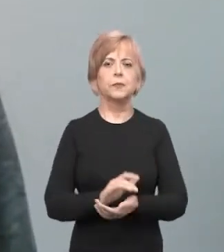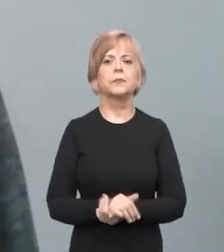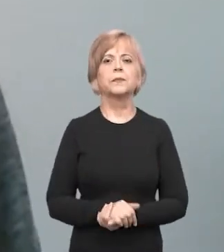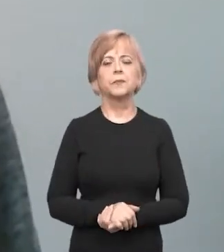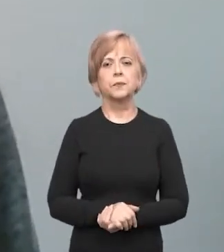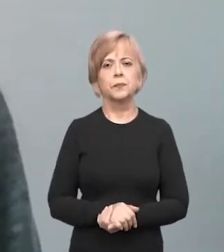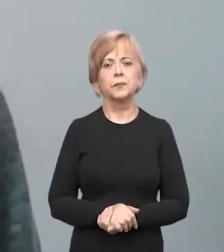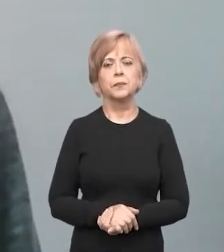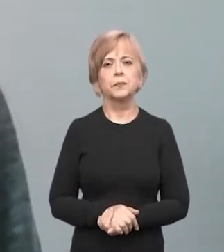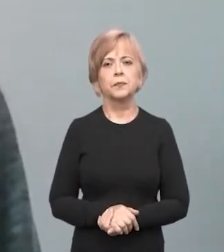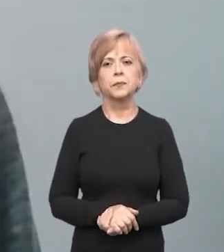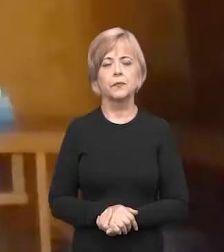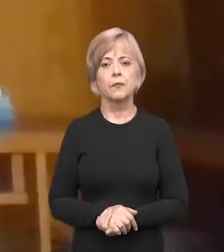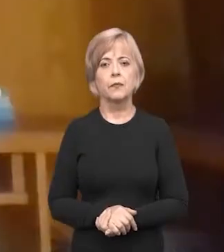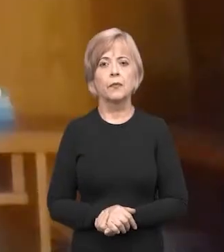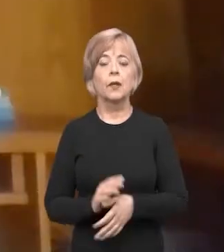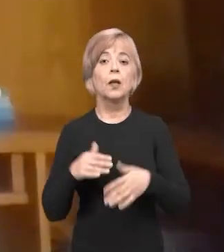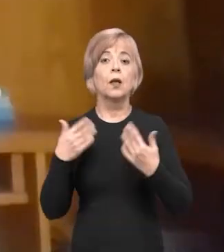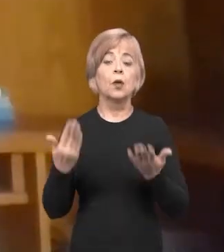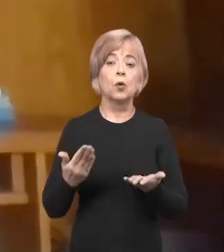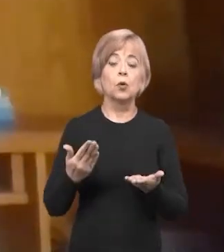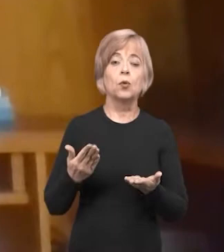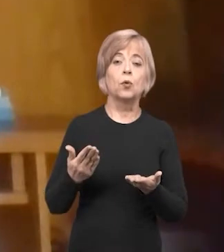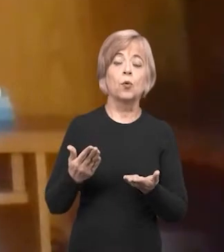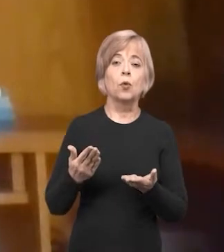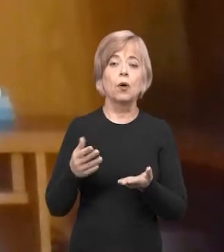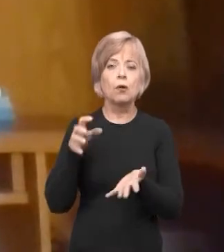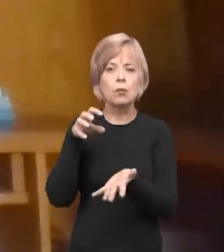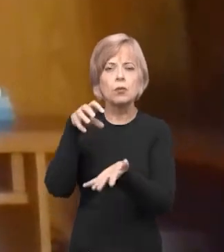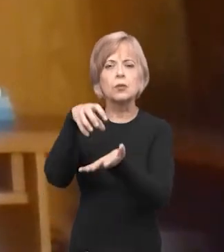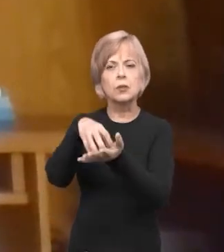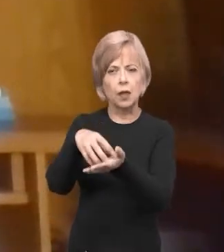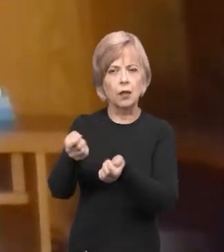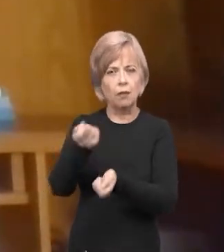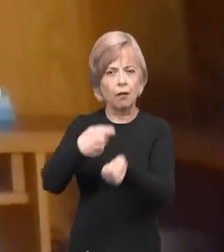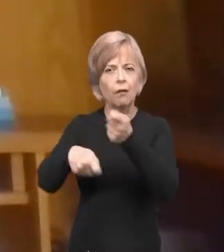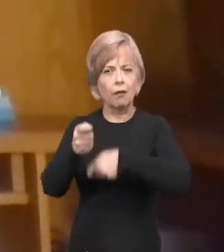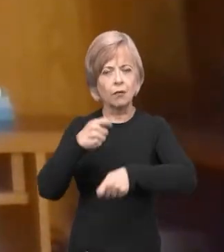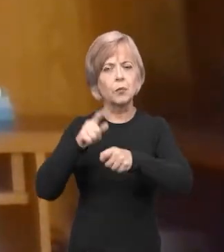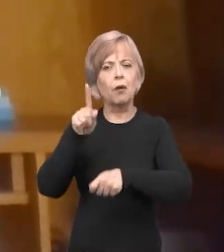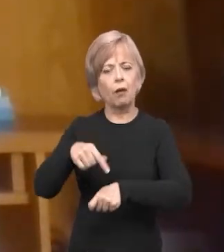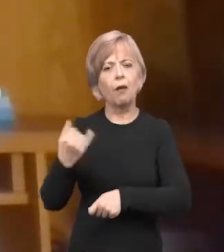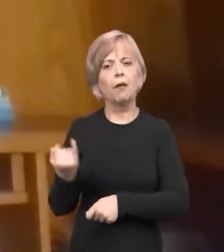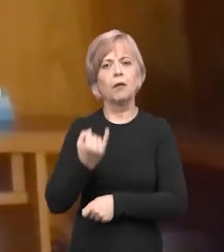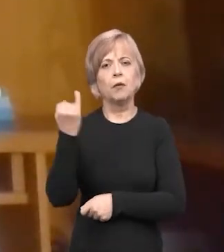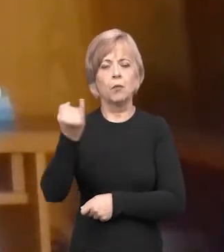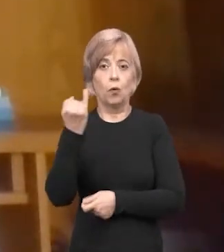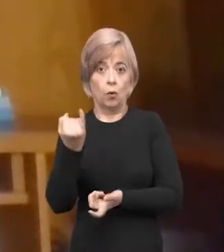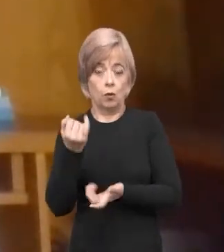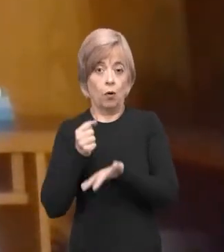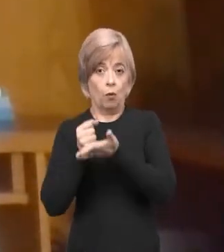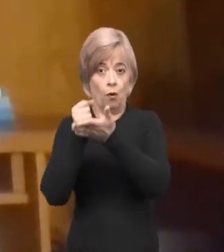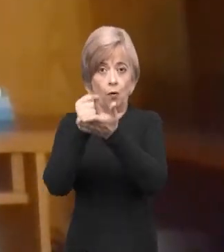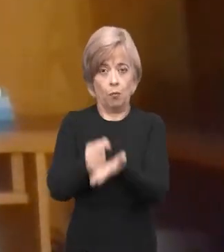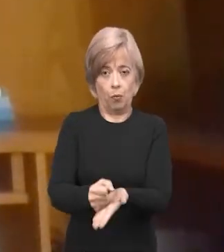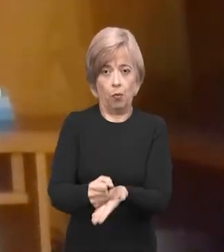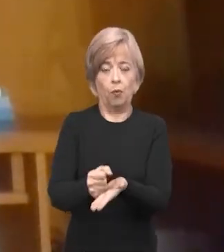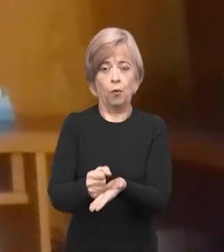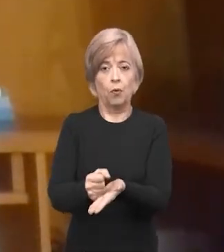à pessoa com deficiência. Enquanto órgão da administração, é muito importante para o centro de apoio, além do